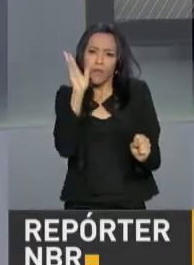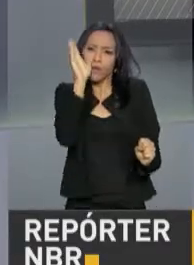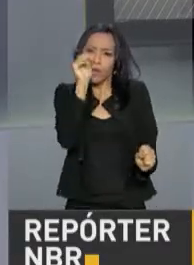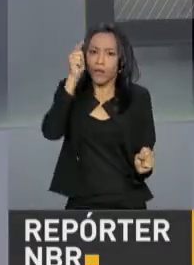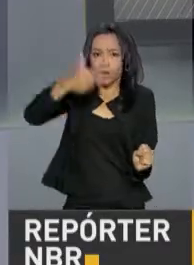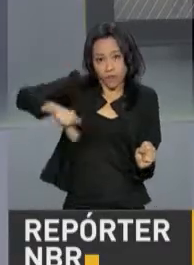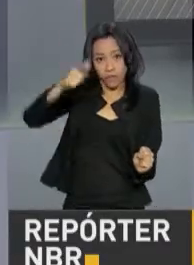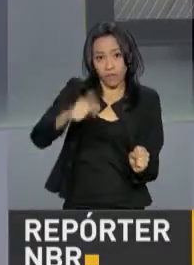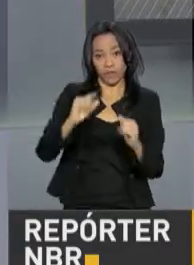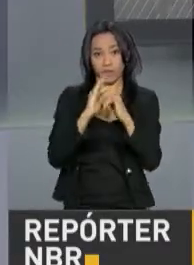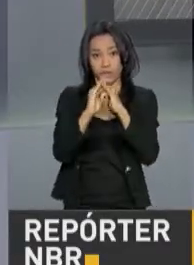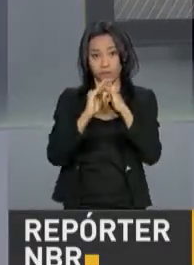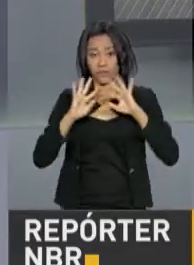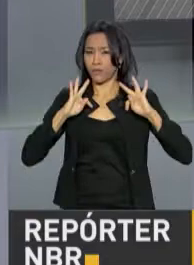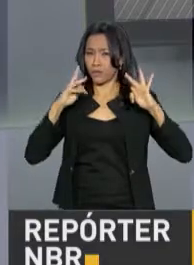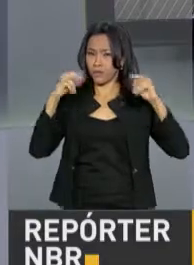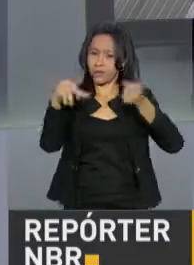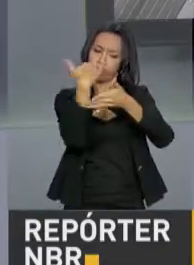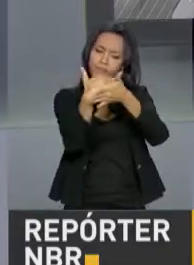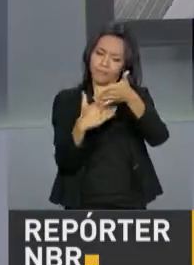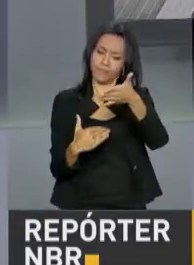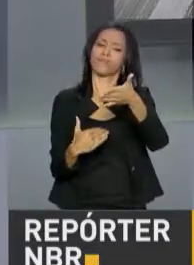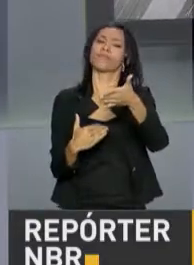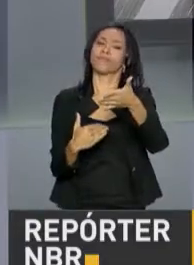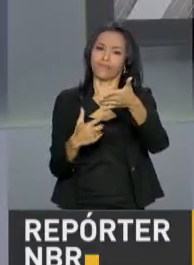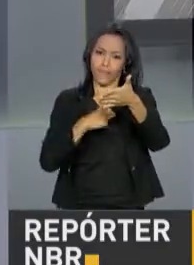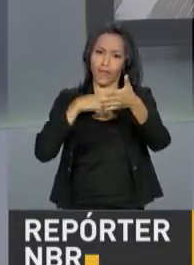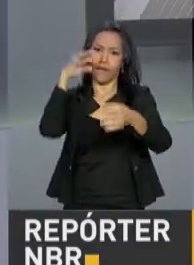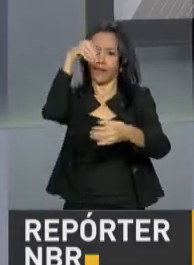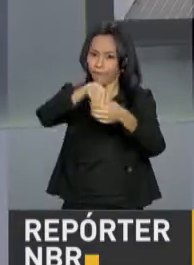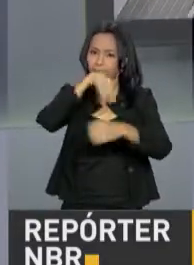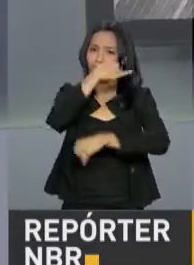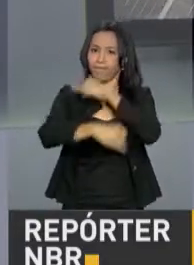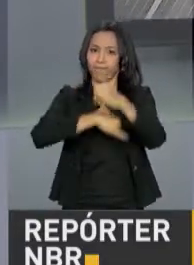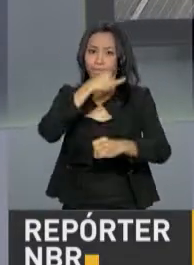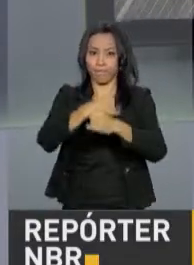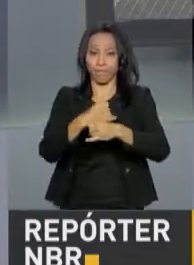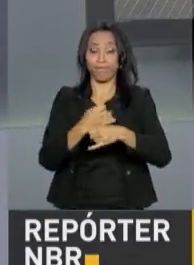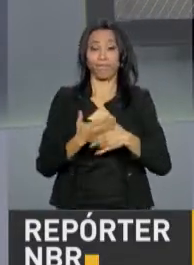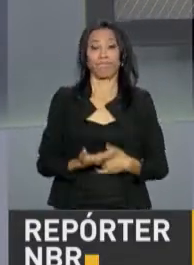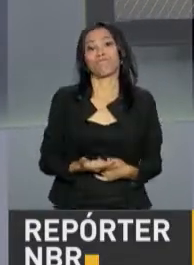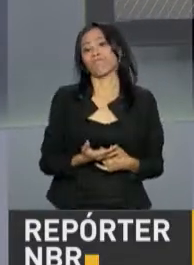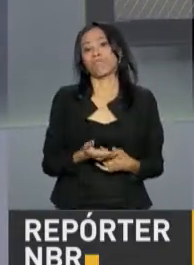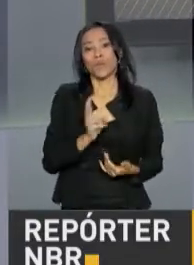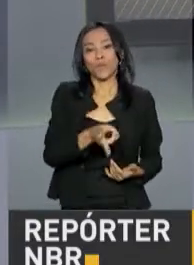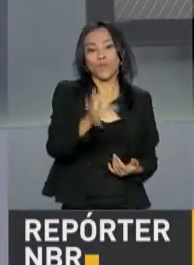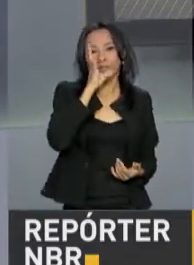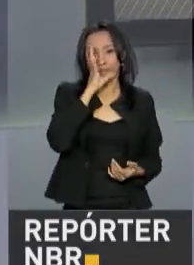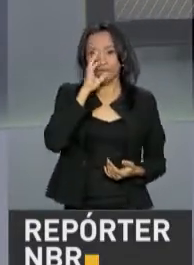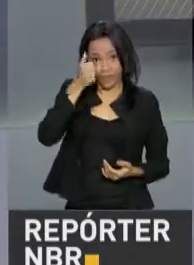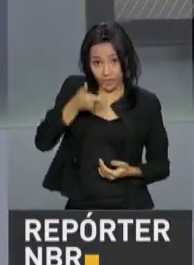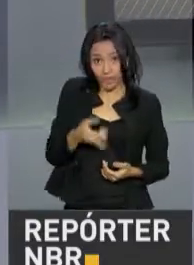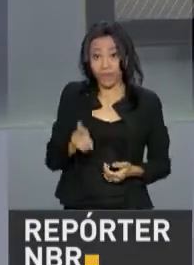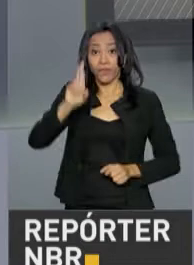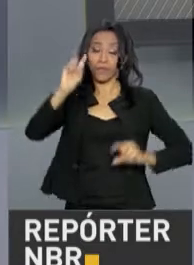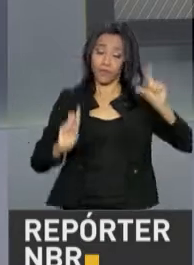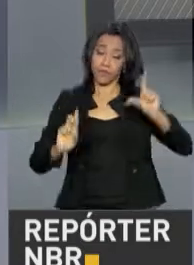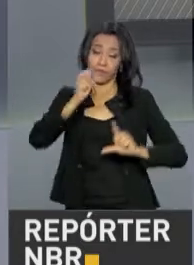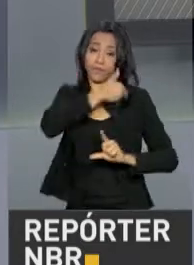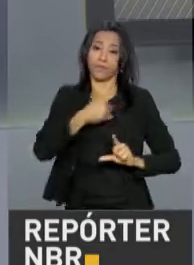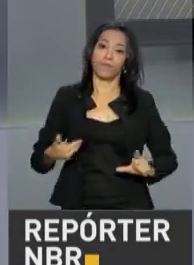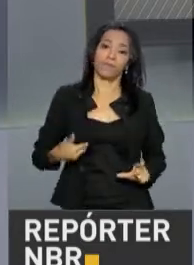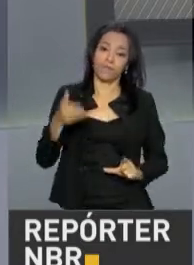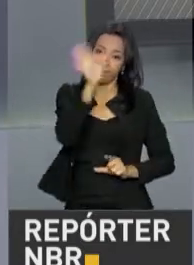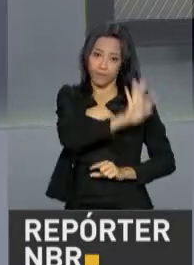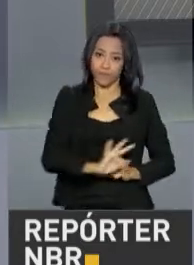reportagens no youtube e toda a nossa programação também está na página da nbr na internet continue com a gente aqui na nbr a